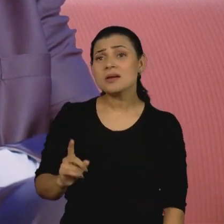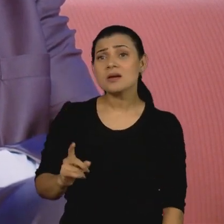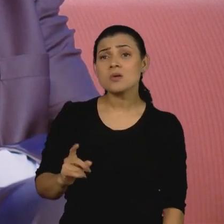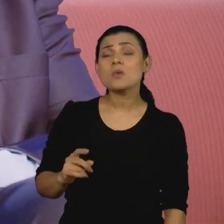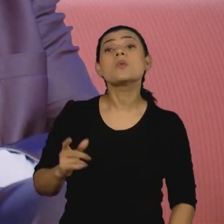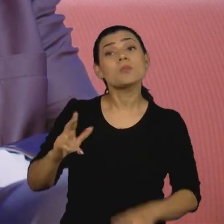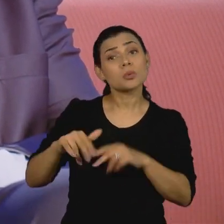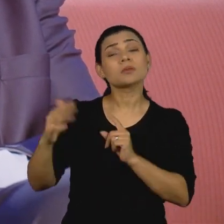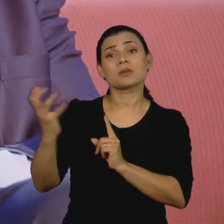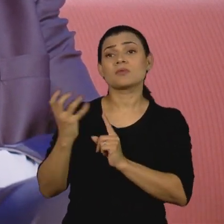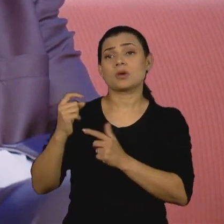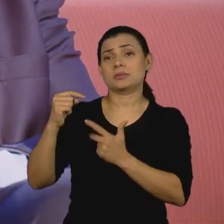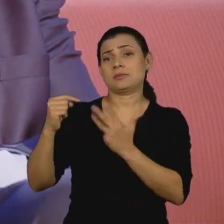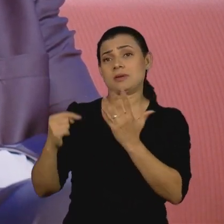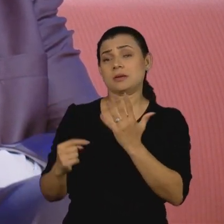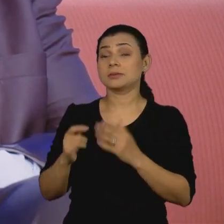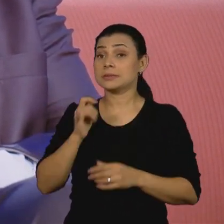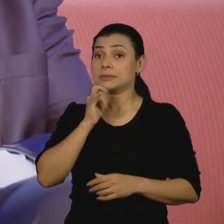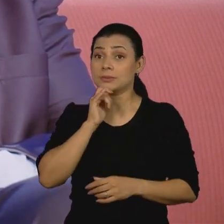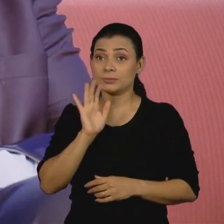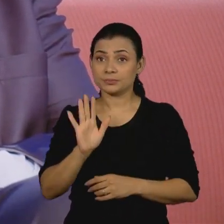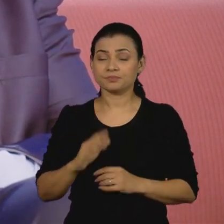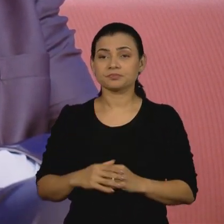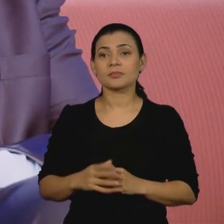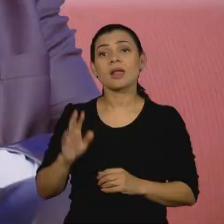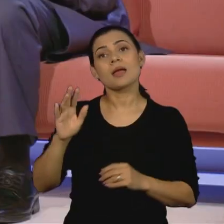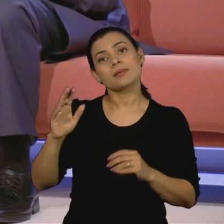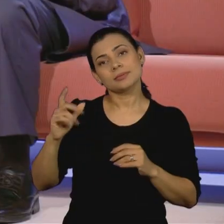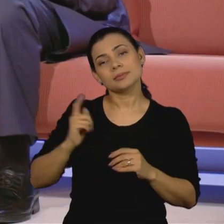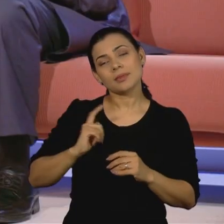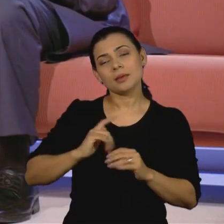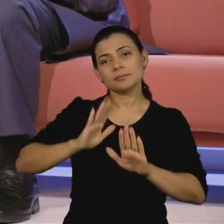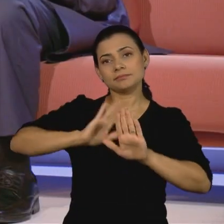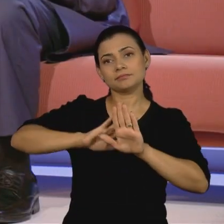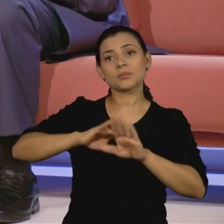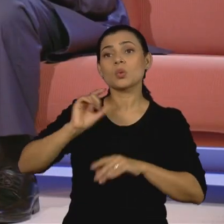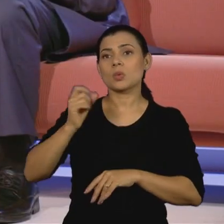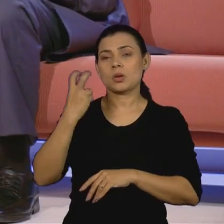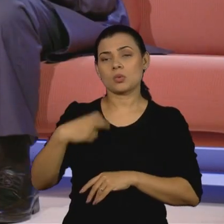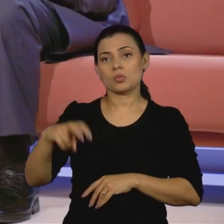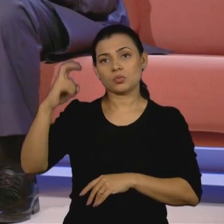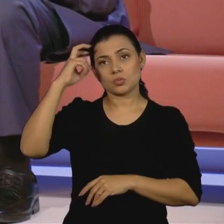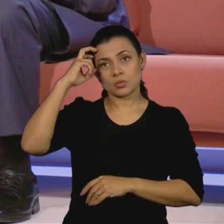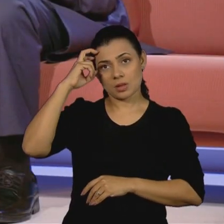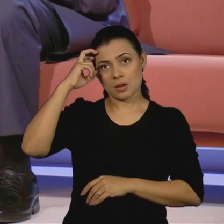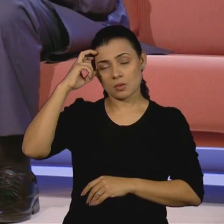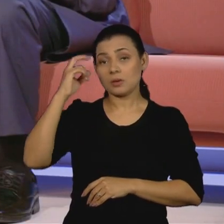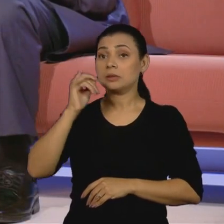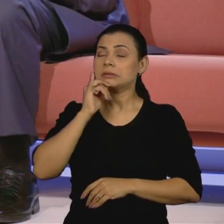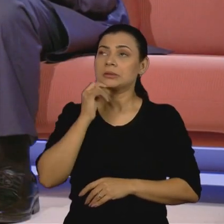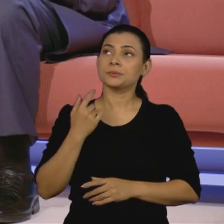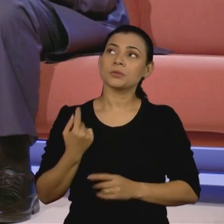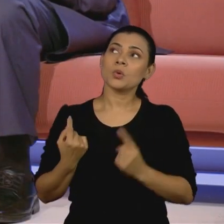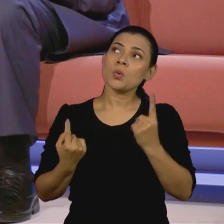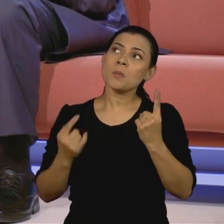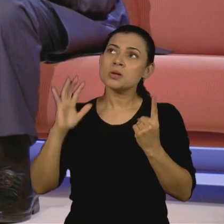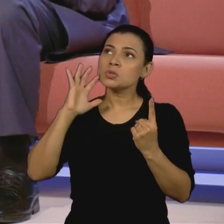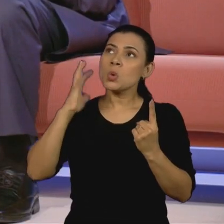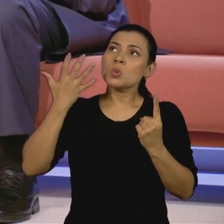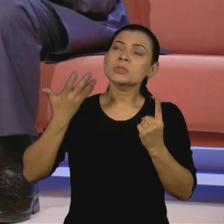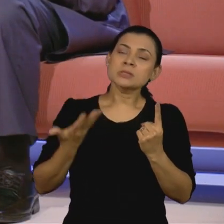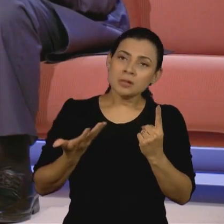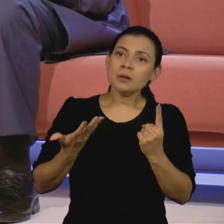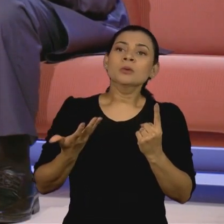aconteça. Um é o aspecto cultural. Você não tem uma solução como